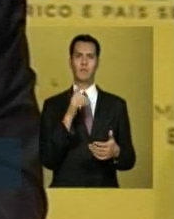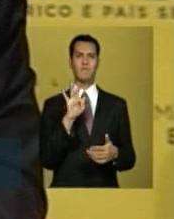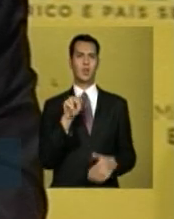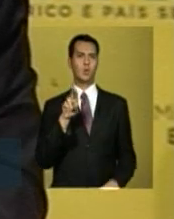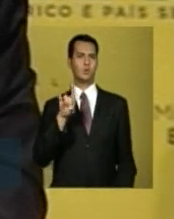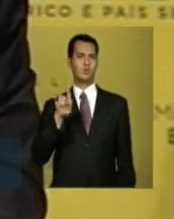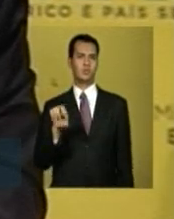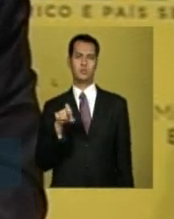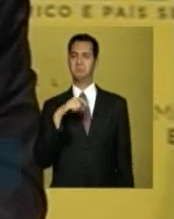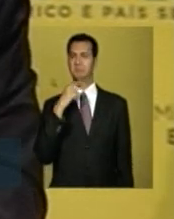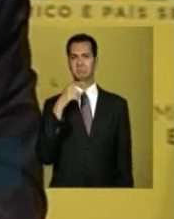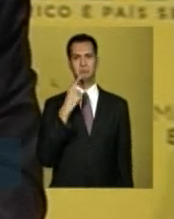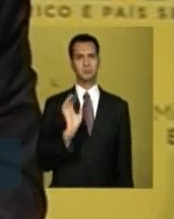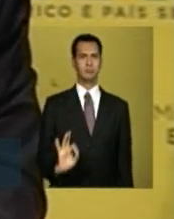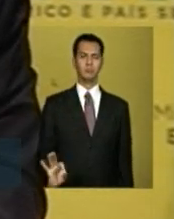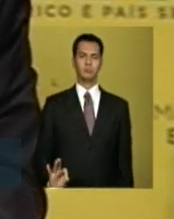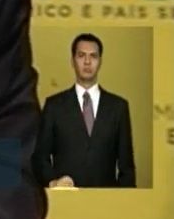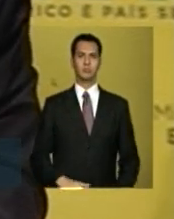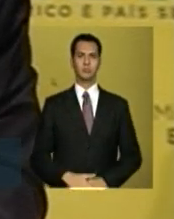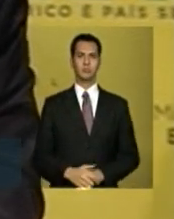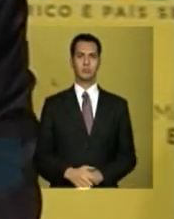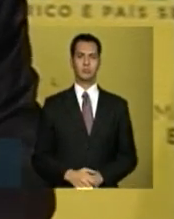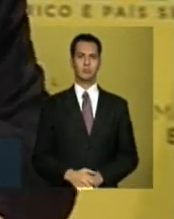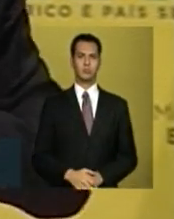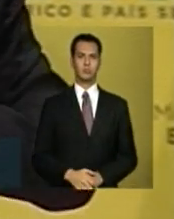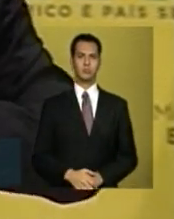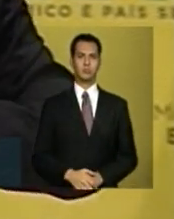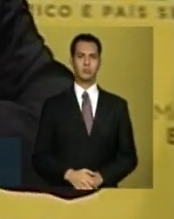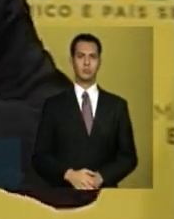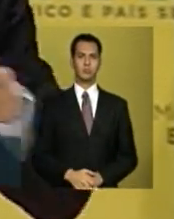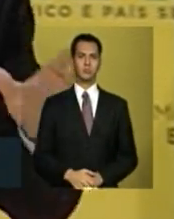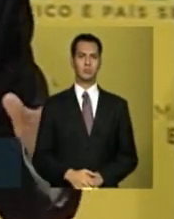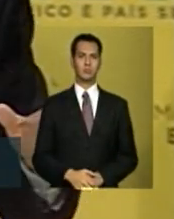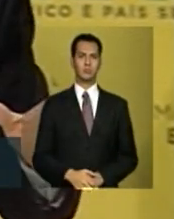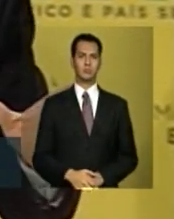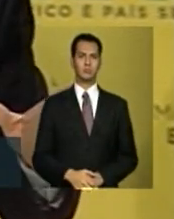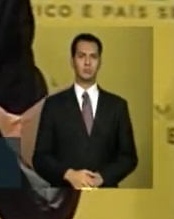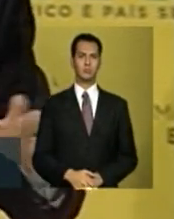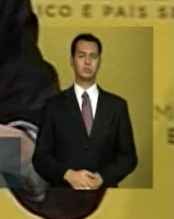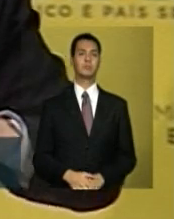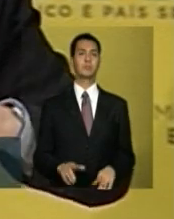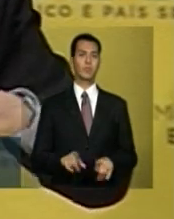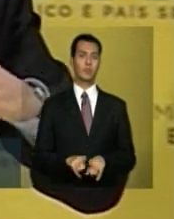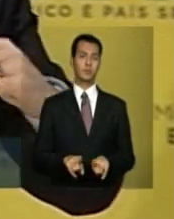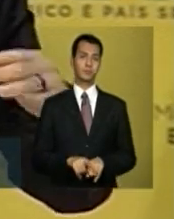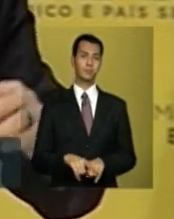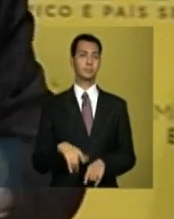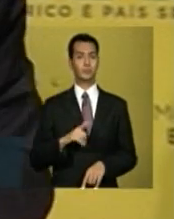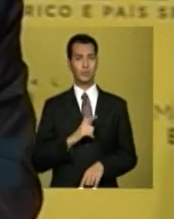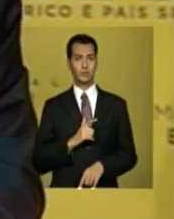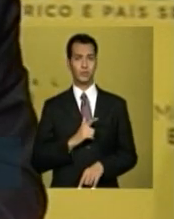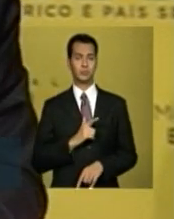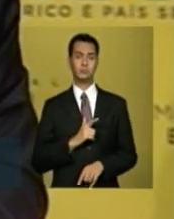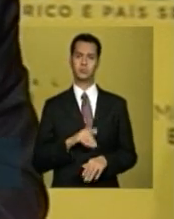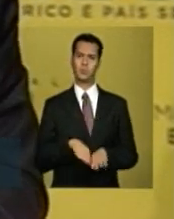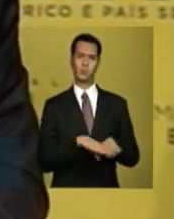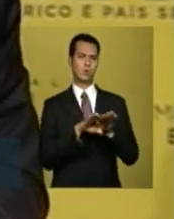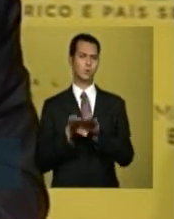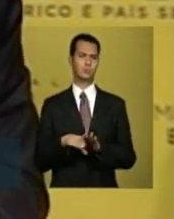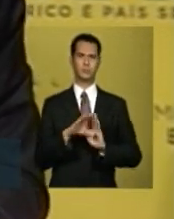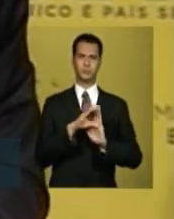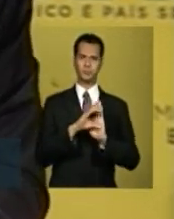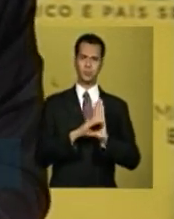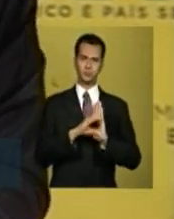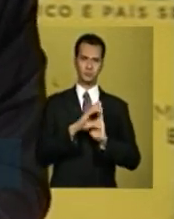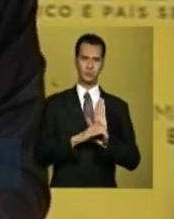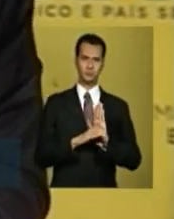possibilidade na medida o reduz de forma substancial E você também define a grade de aprendizado você dá um padrão curricular então